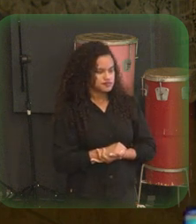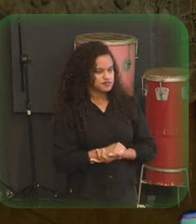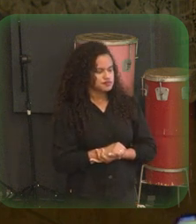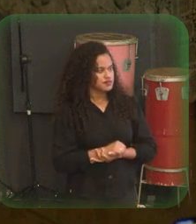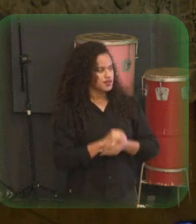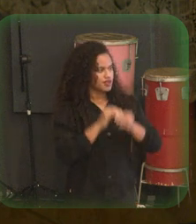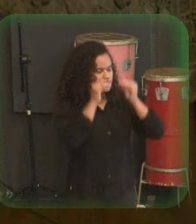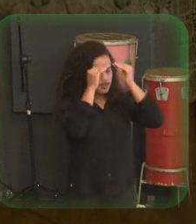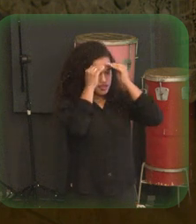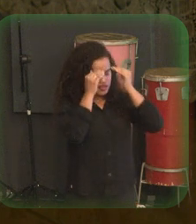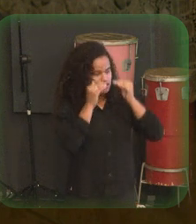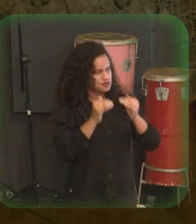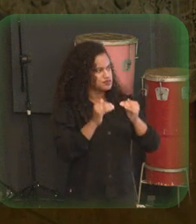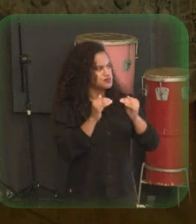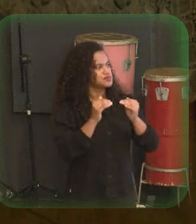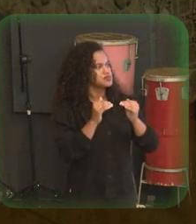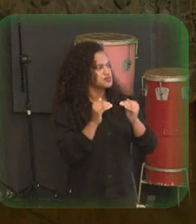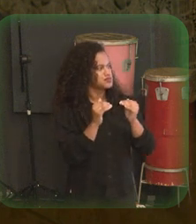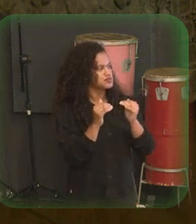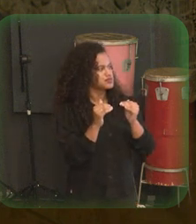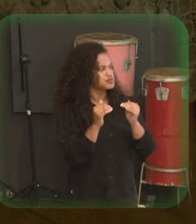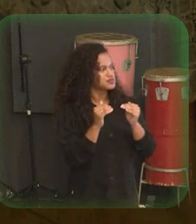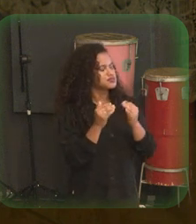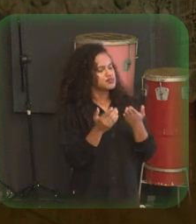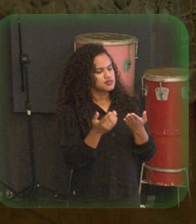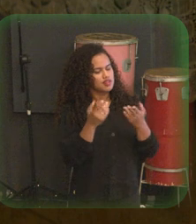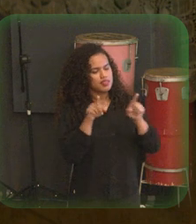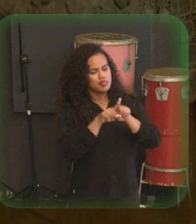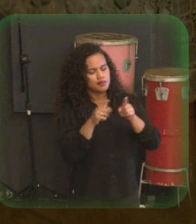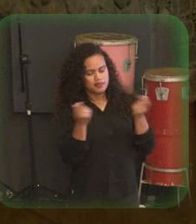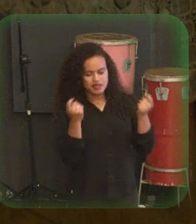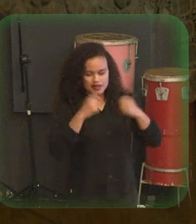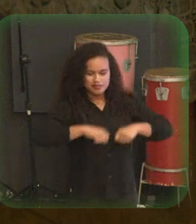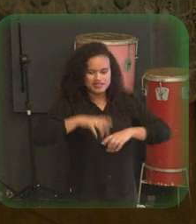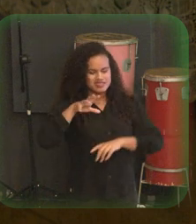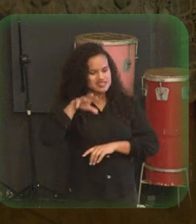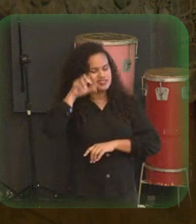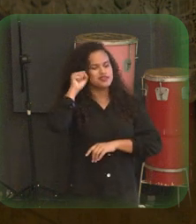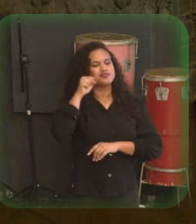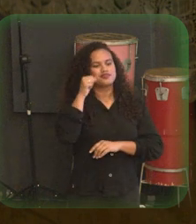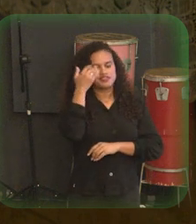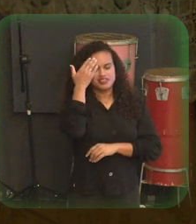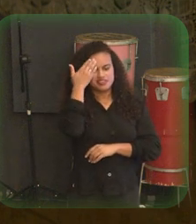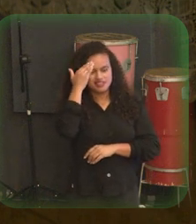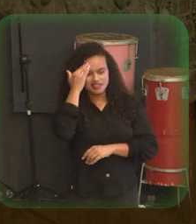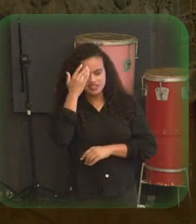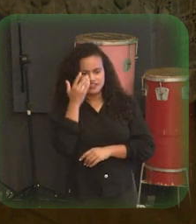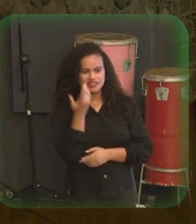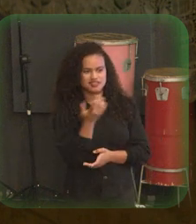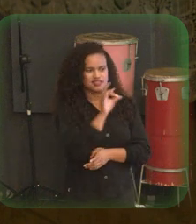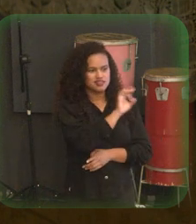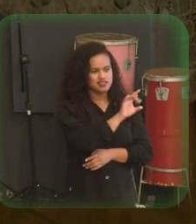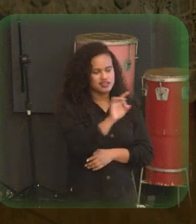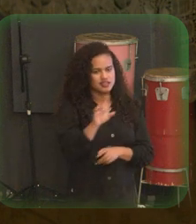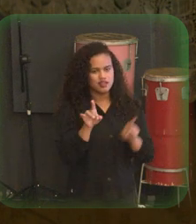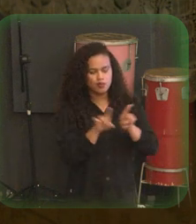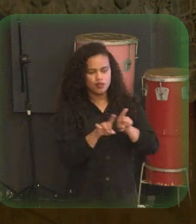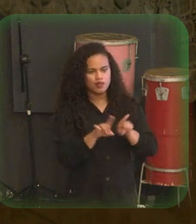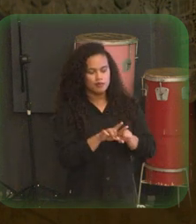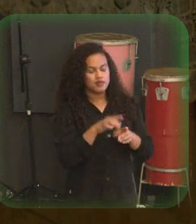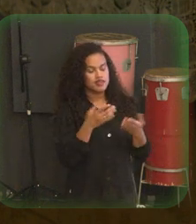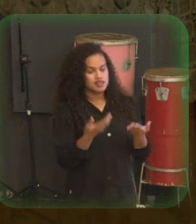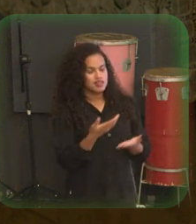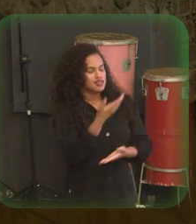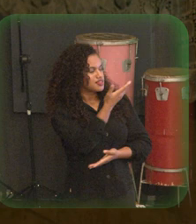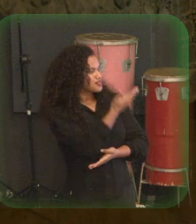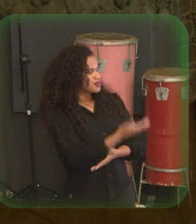aquilo que nos torna humanos, né? Que é justamente essa capacidade de ouvir o outro, de entender um ao outro. Então, o encontro da senhora